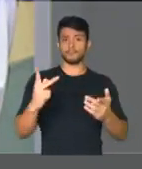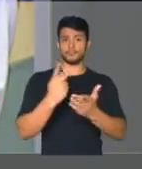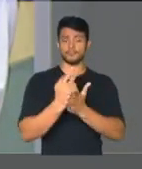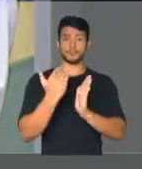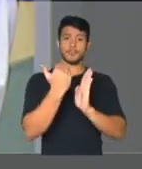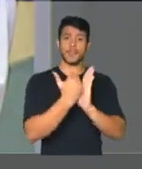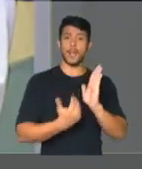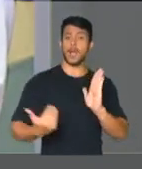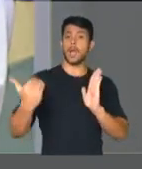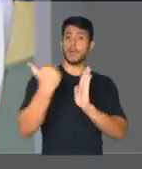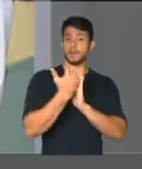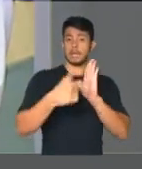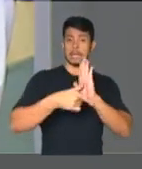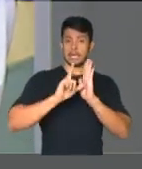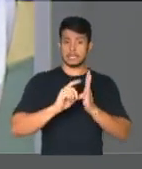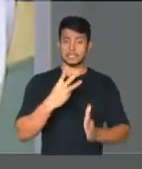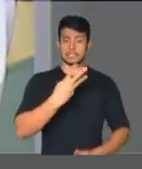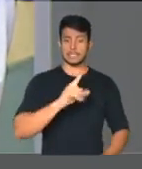de